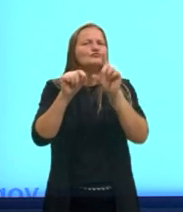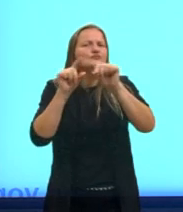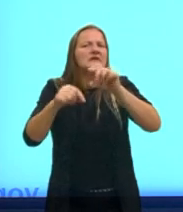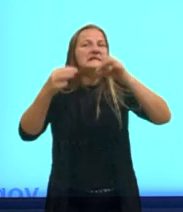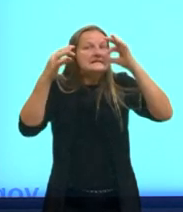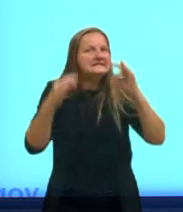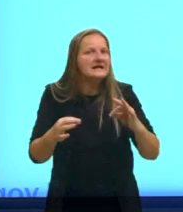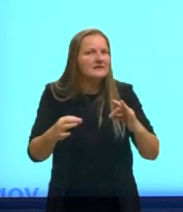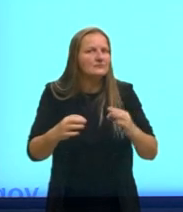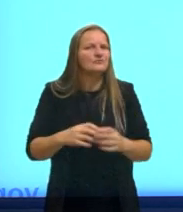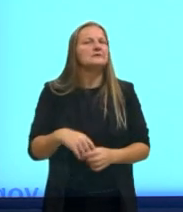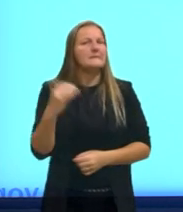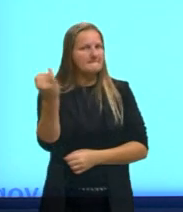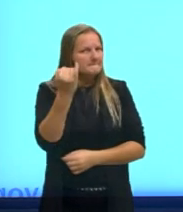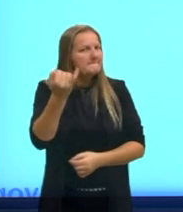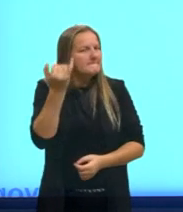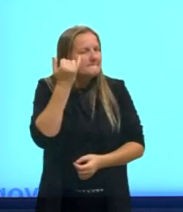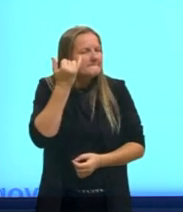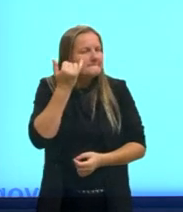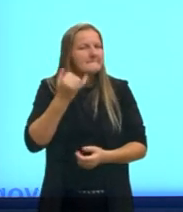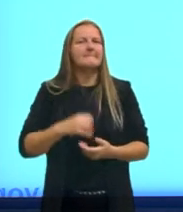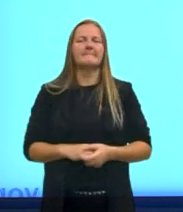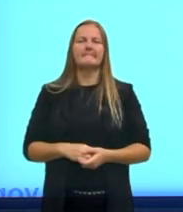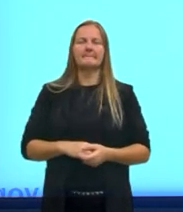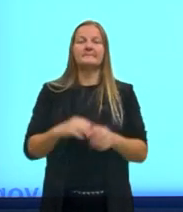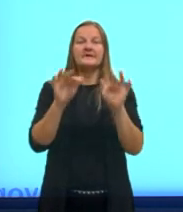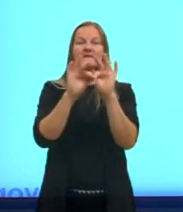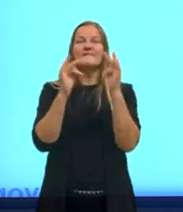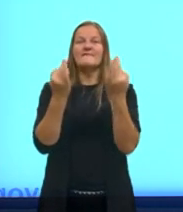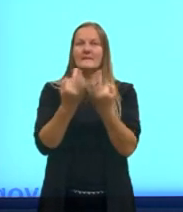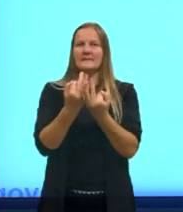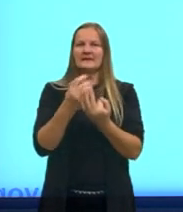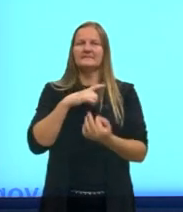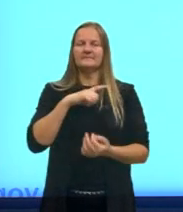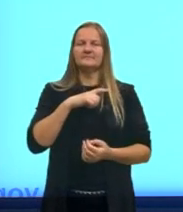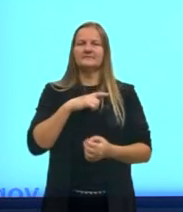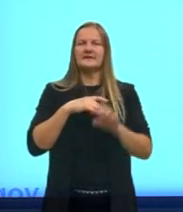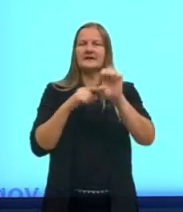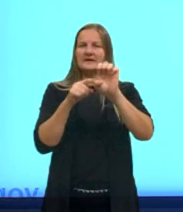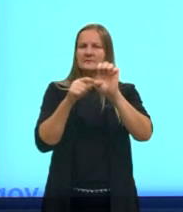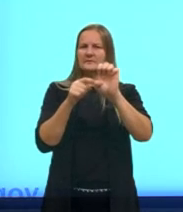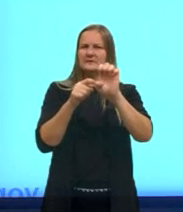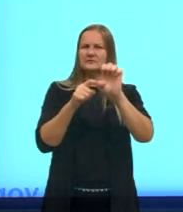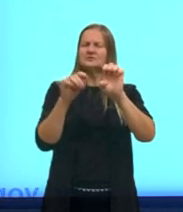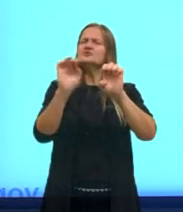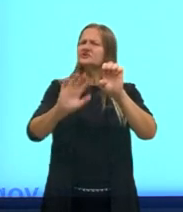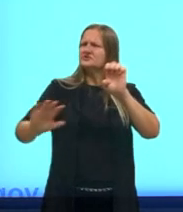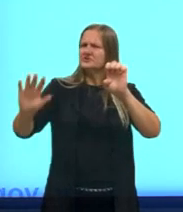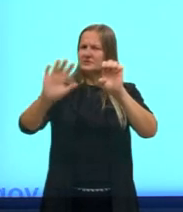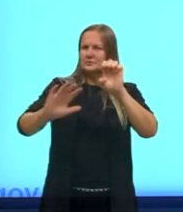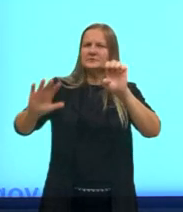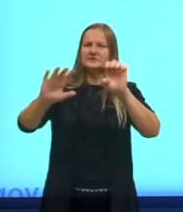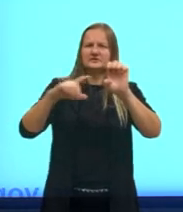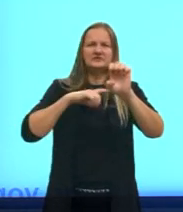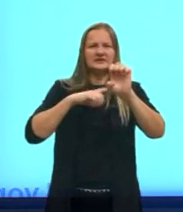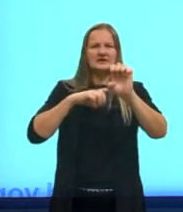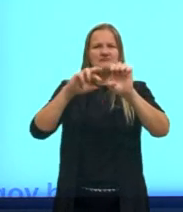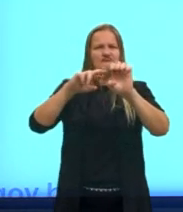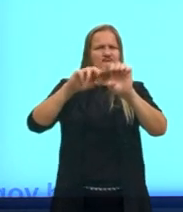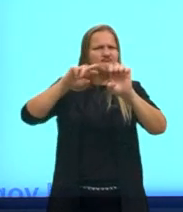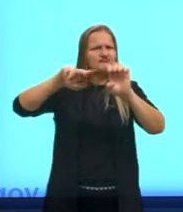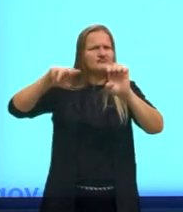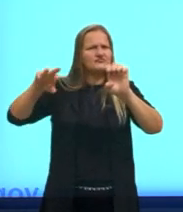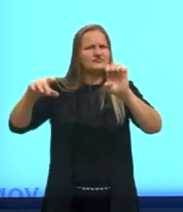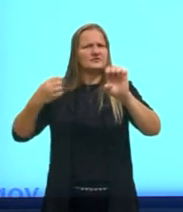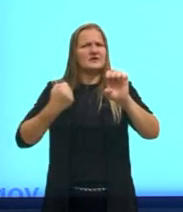importante de hidratação gente em uma família os elementos apresentam geralmente o mesmo número de